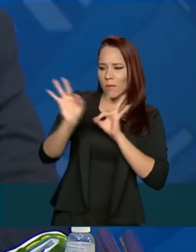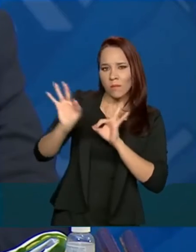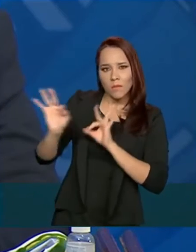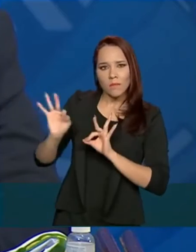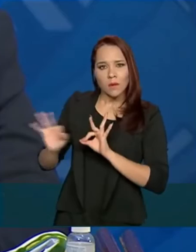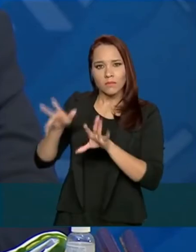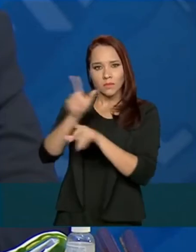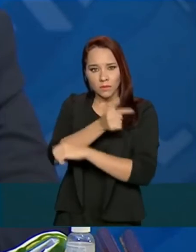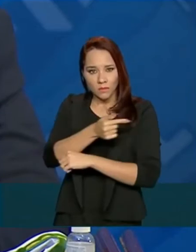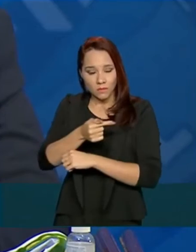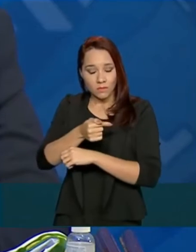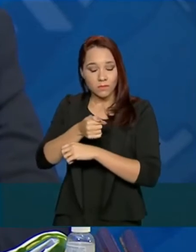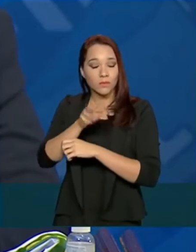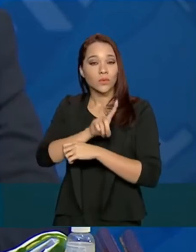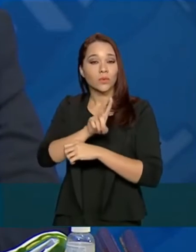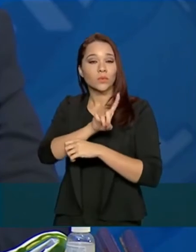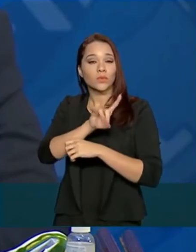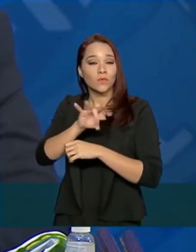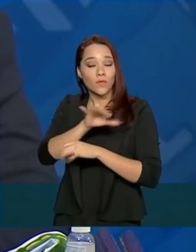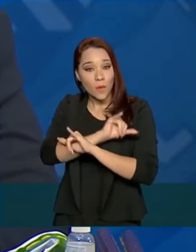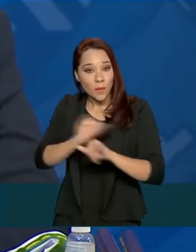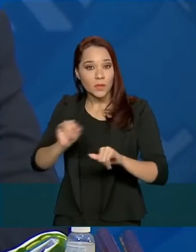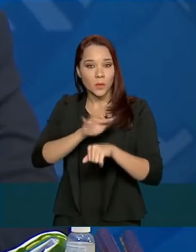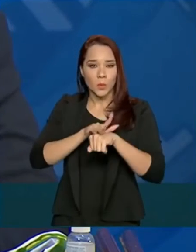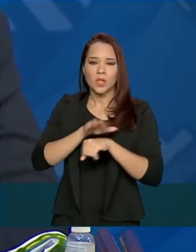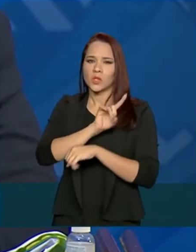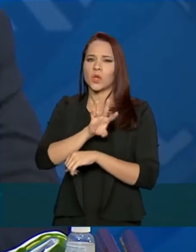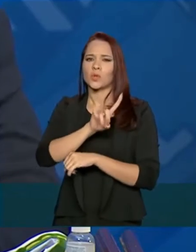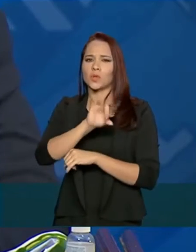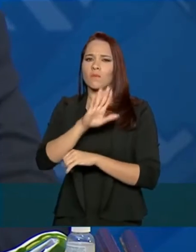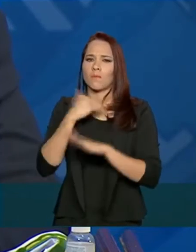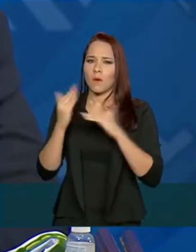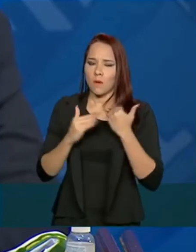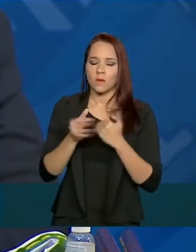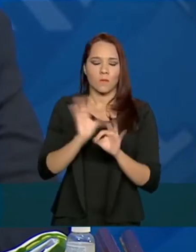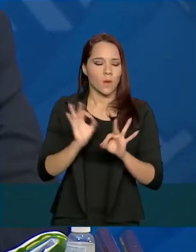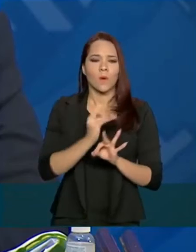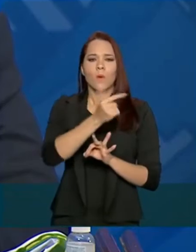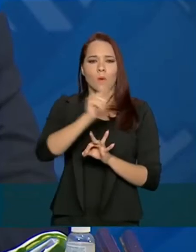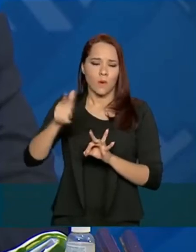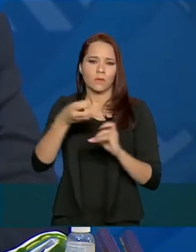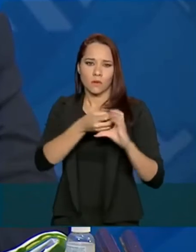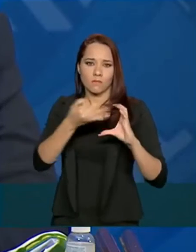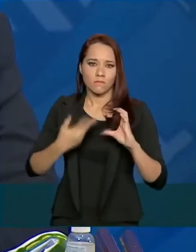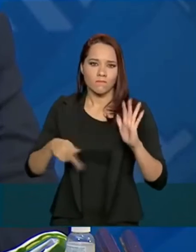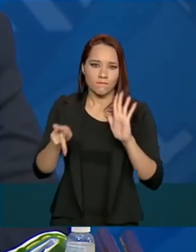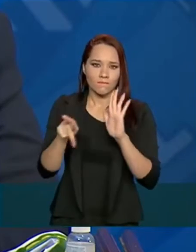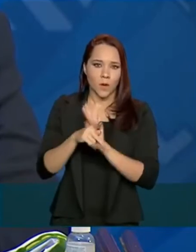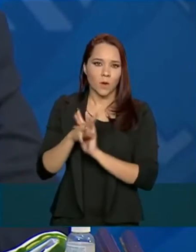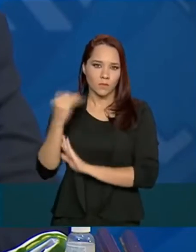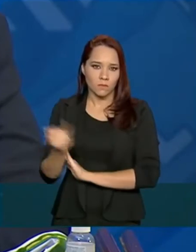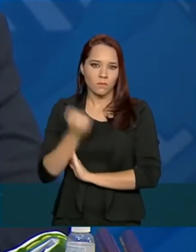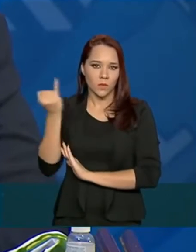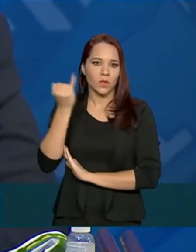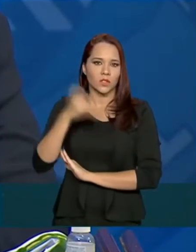epidemiológicos dessa doença, e não apenas os dados de óbitos ou de incidência, mas de outras características extremamente importantes